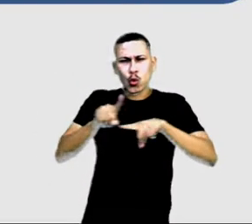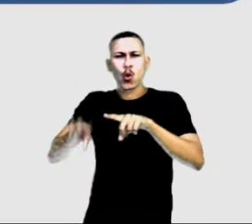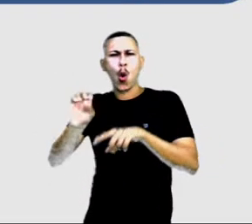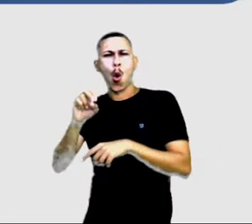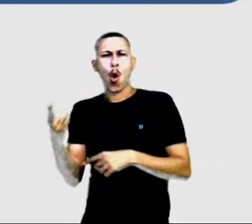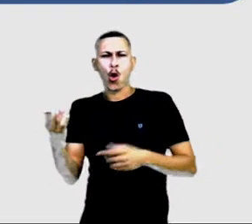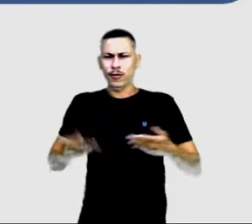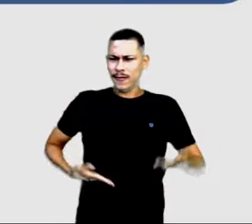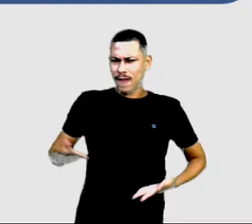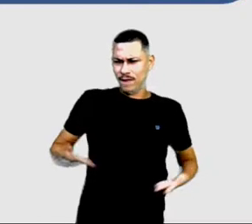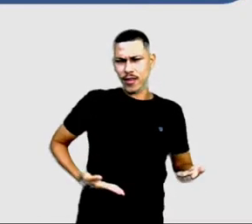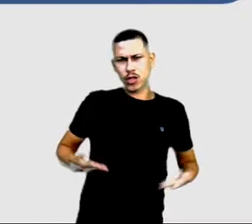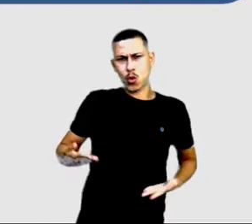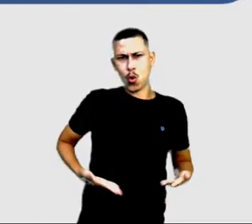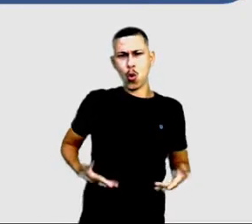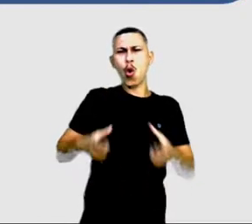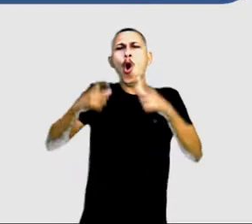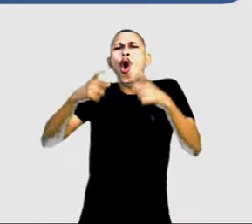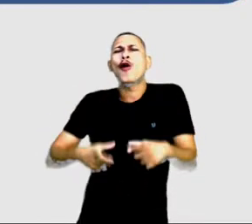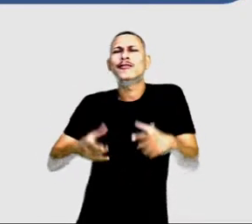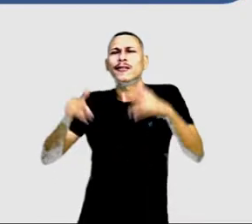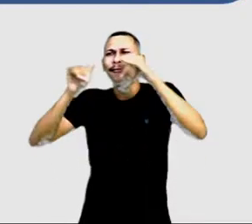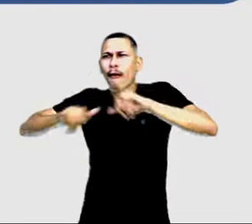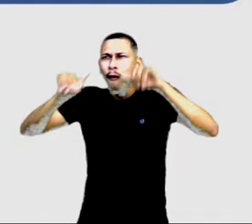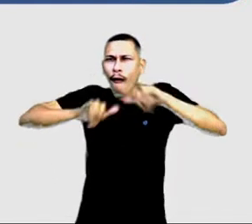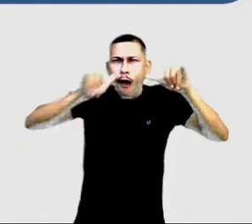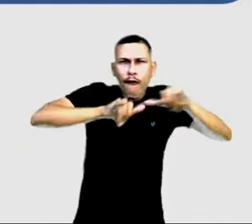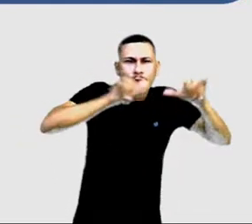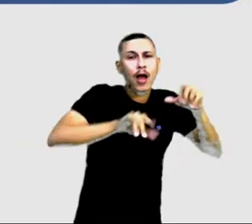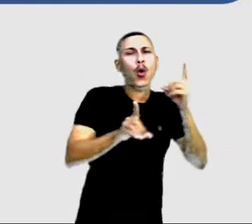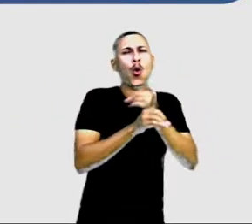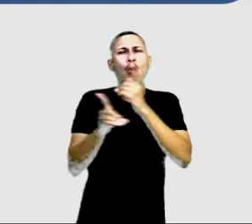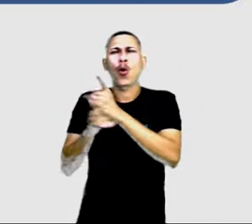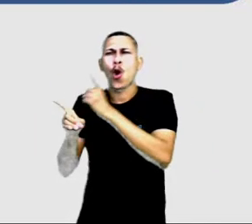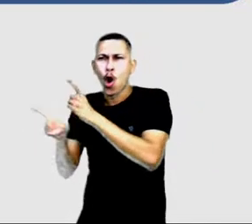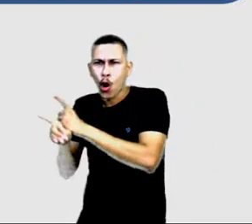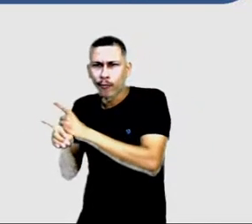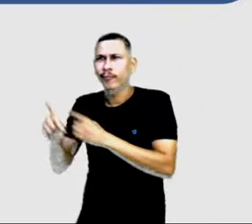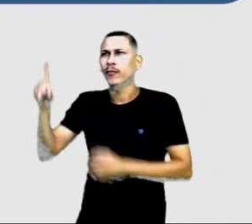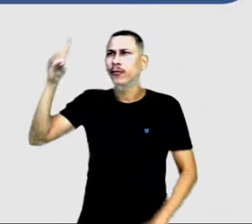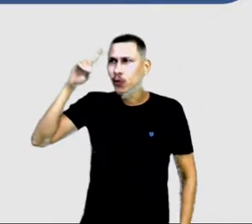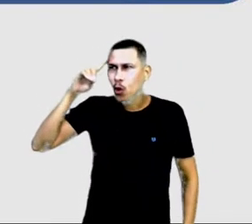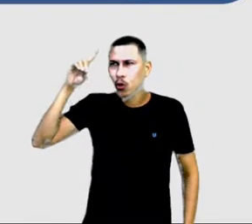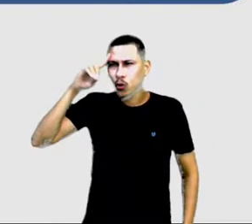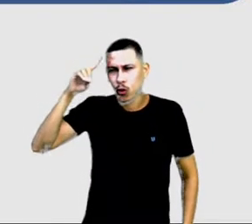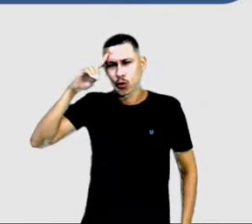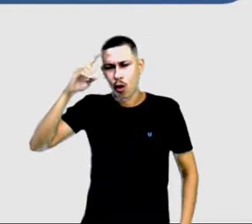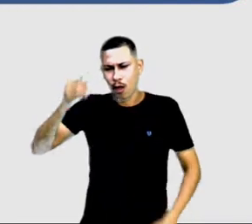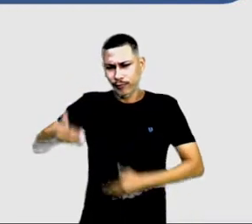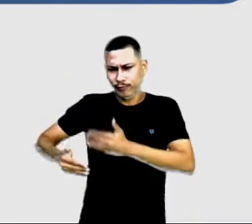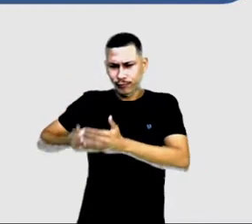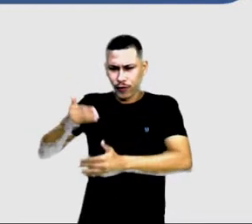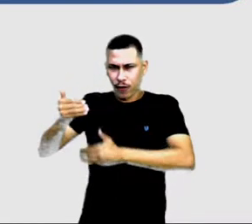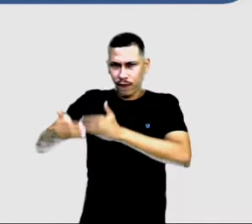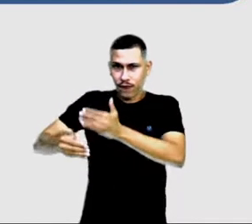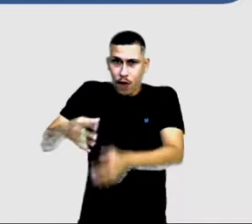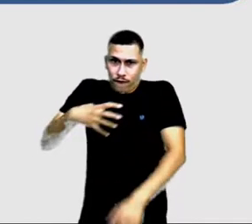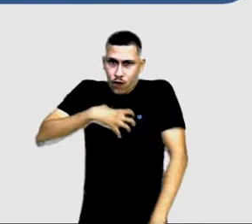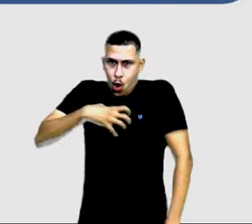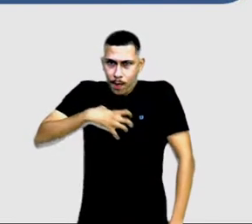eles circulam? Eles circulam, eles são encontrados no nosso dia a dia, em diversos veículos de